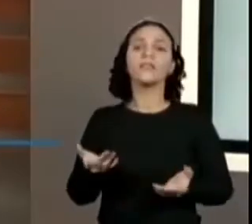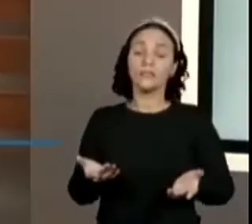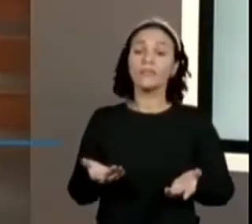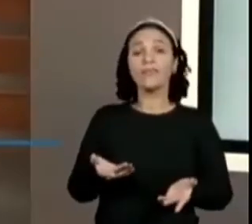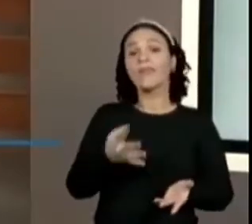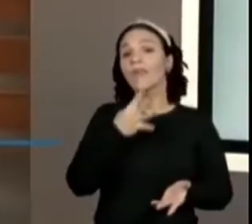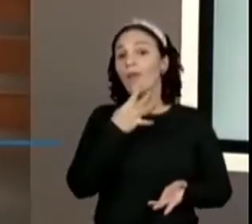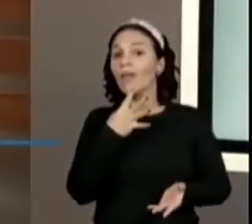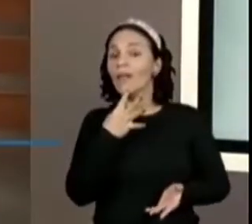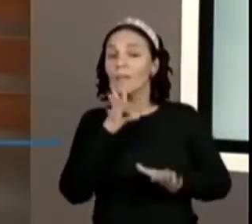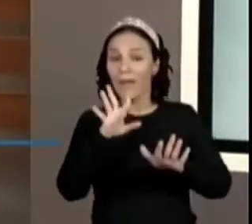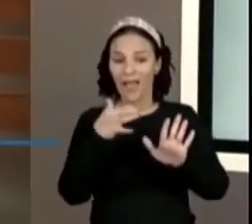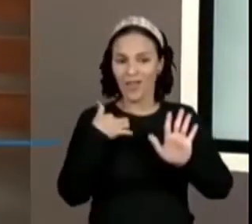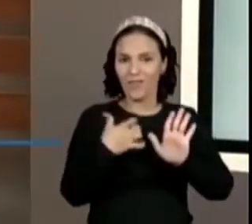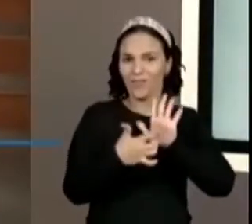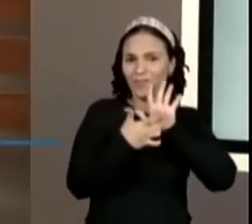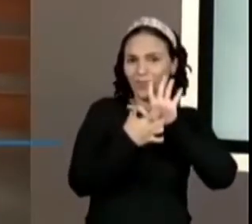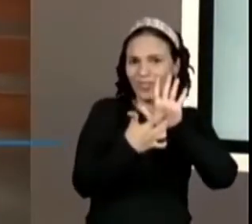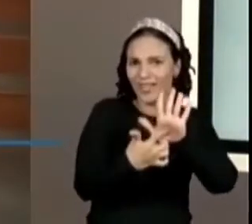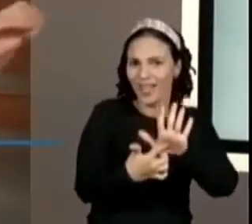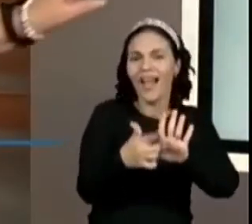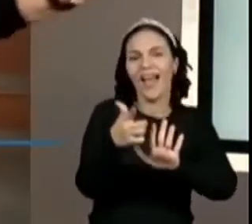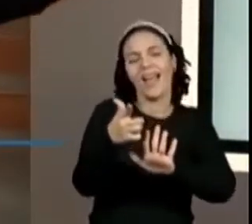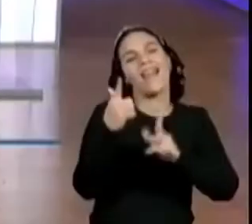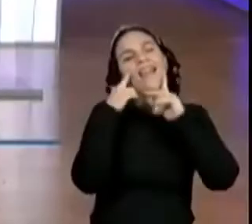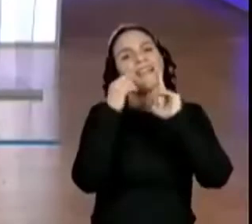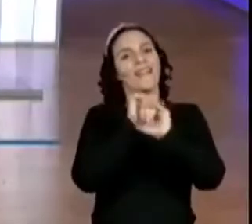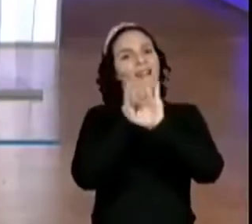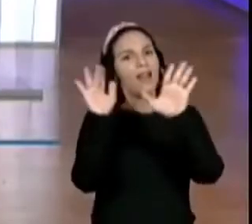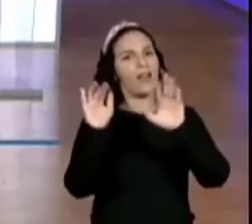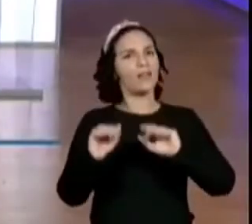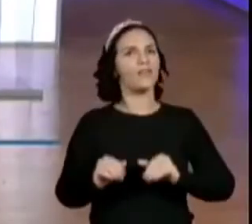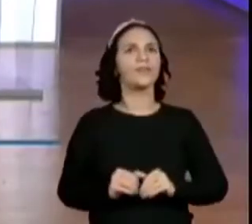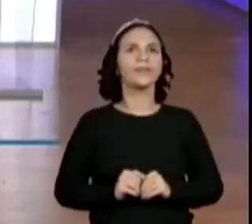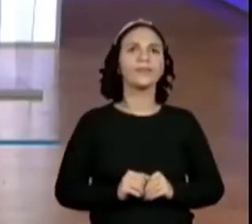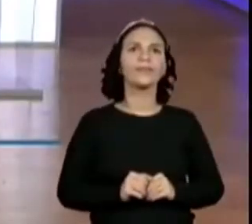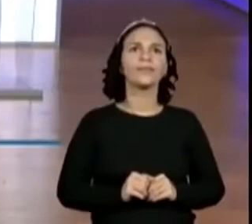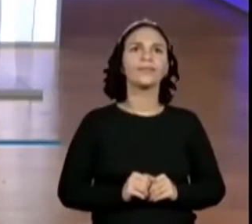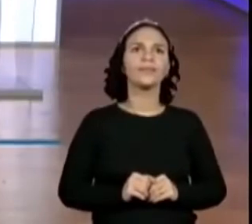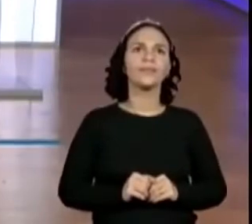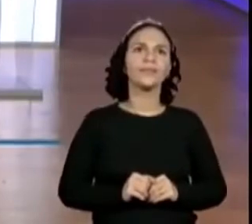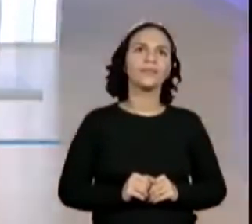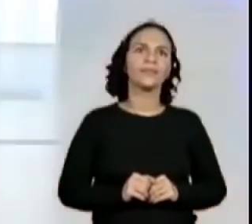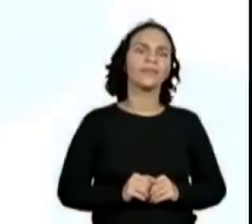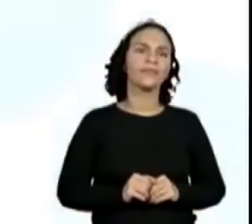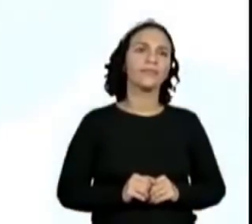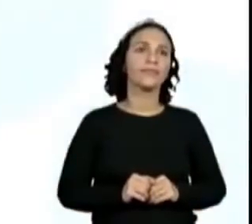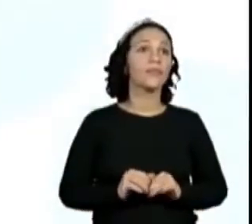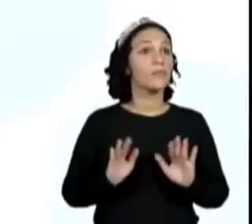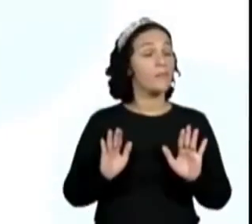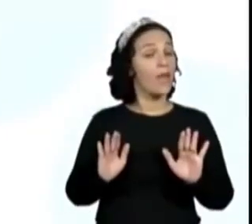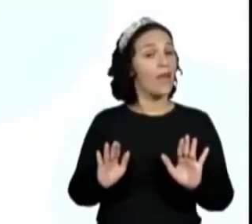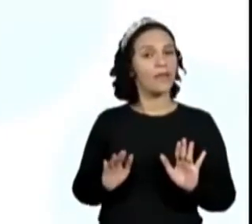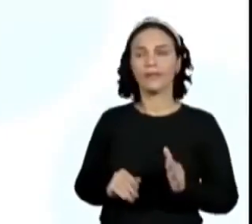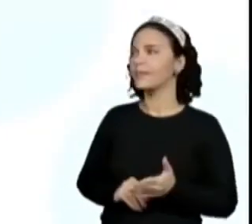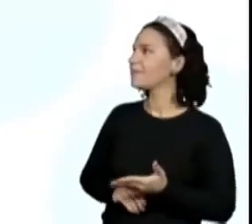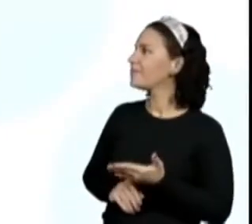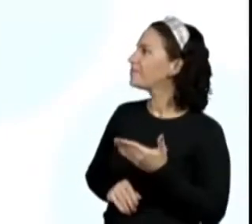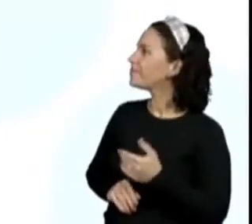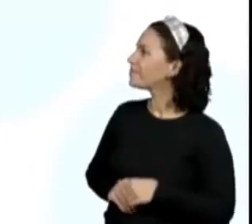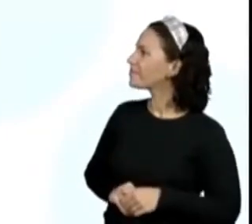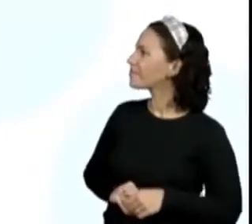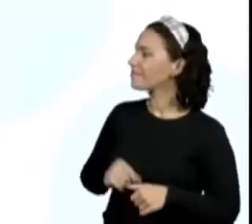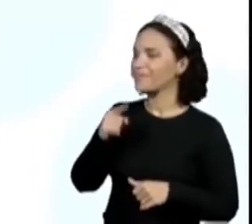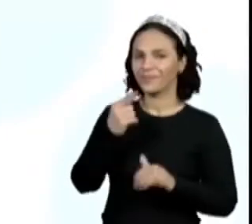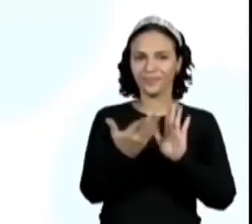algumas, mas a hora que eu apresentar a atividade vai ficar bem mais claro. Olha só. Porém, no livro do